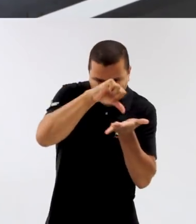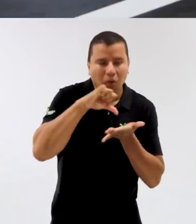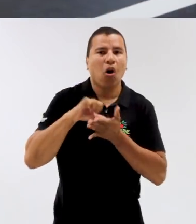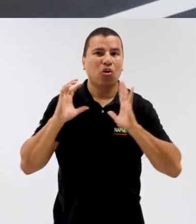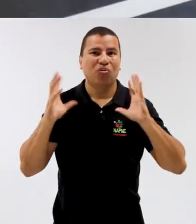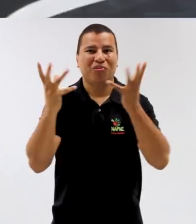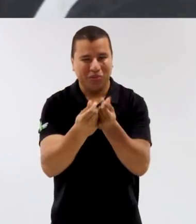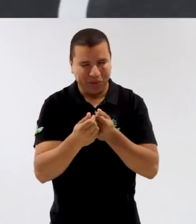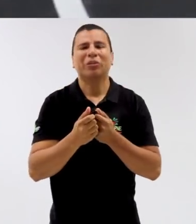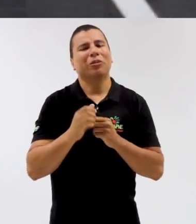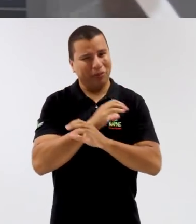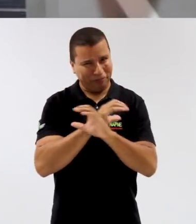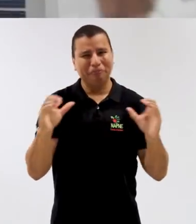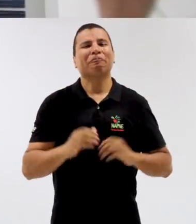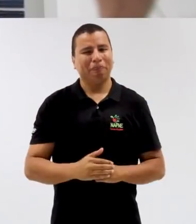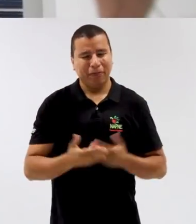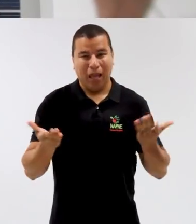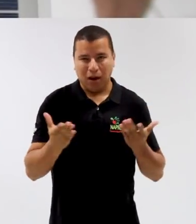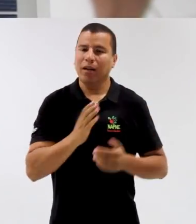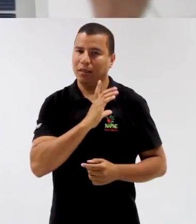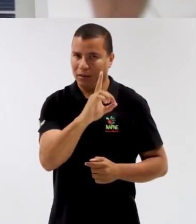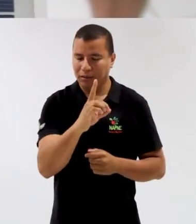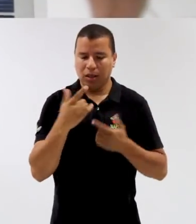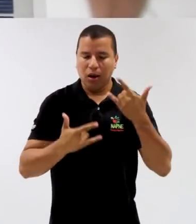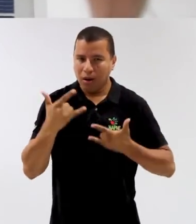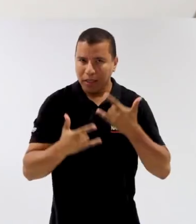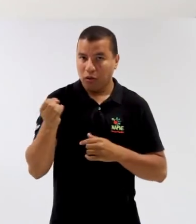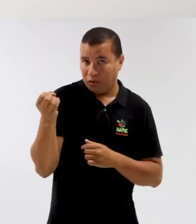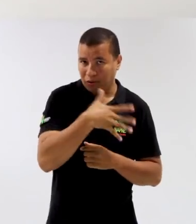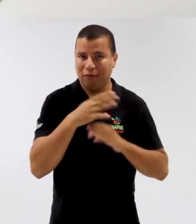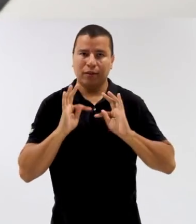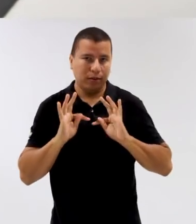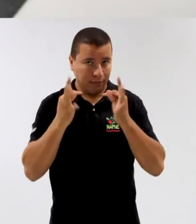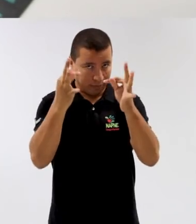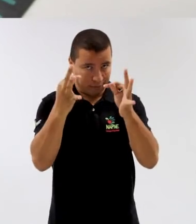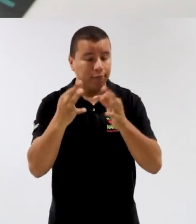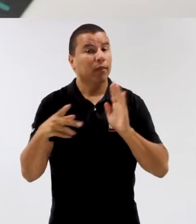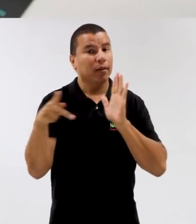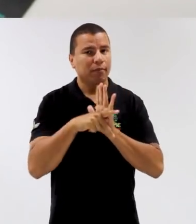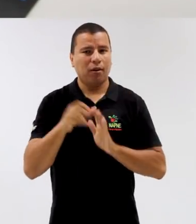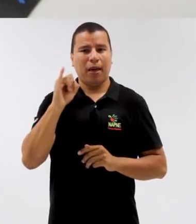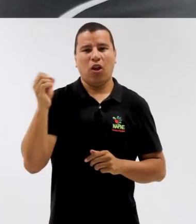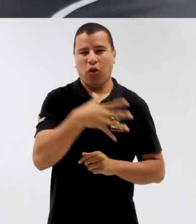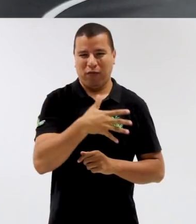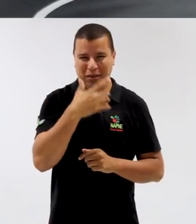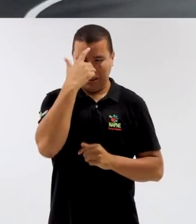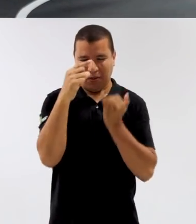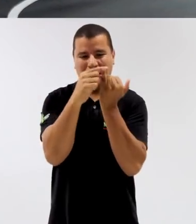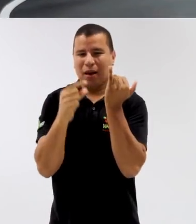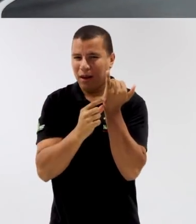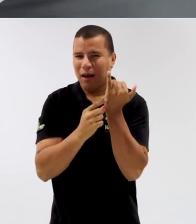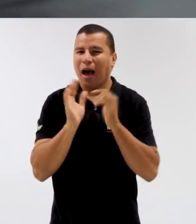em 2018 com a criação de uma coordenação de robótica e novas tecnologias ligada à agência de inovação do ifpr as